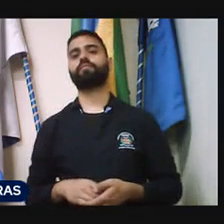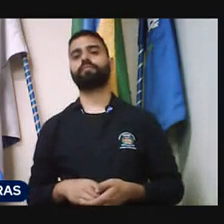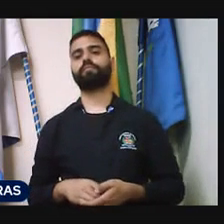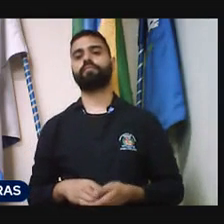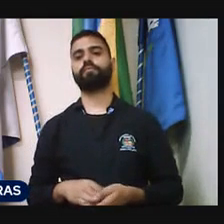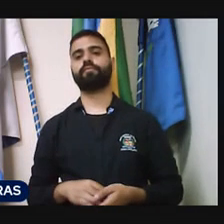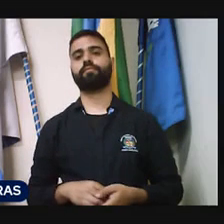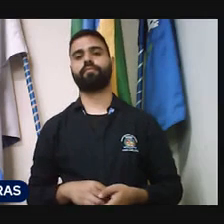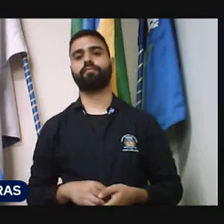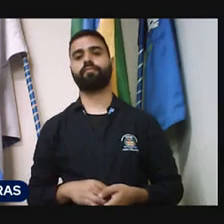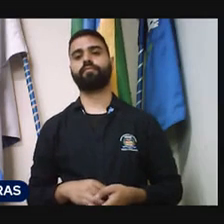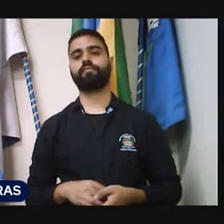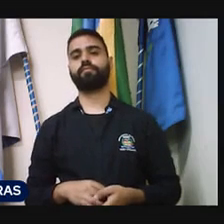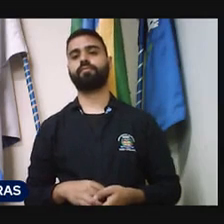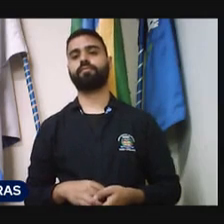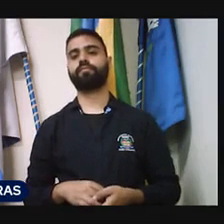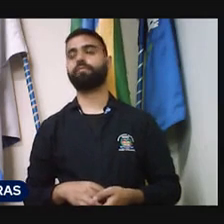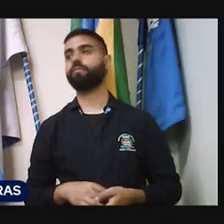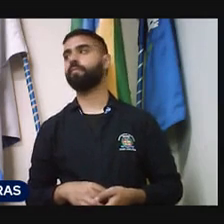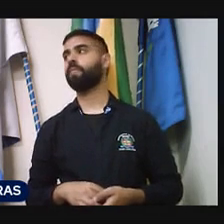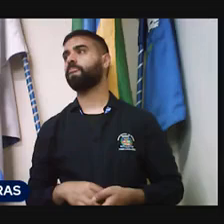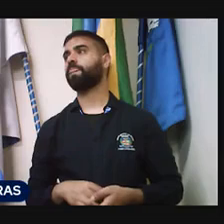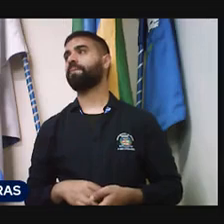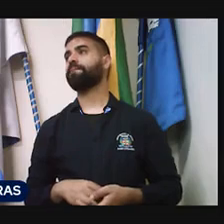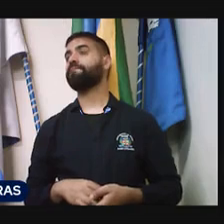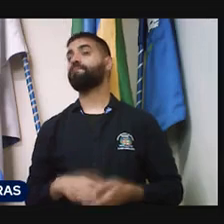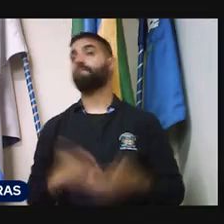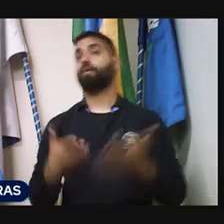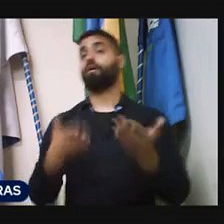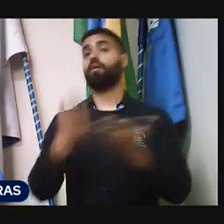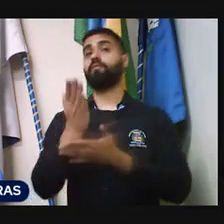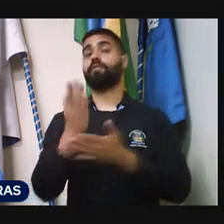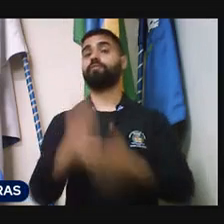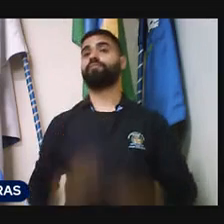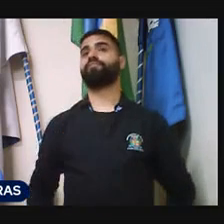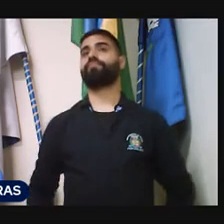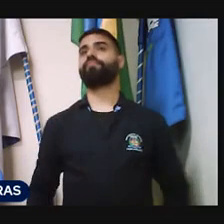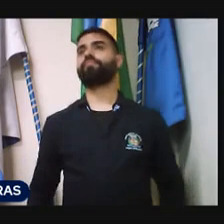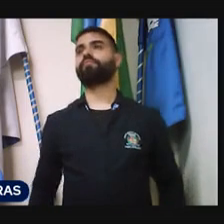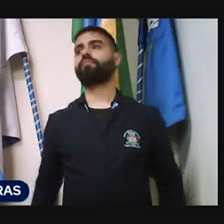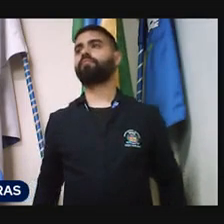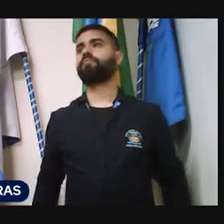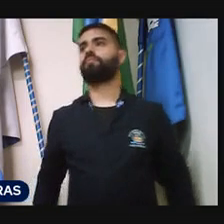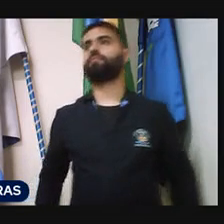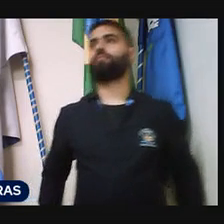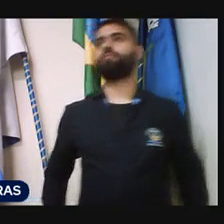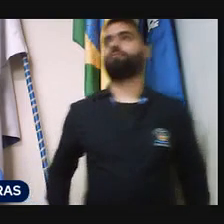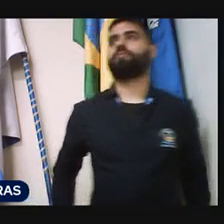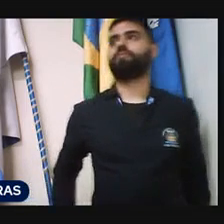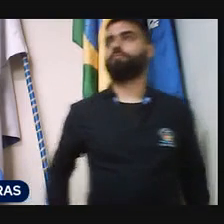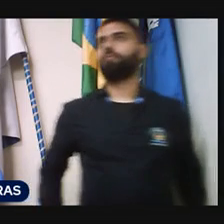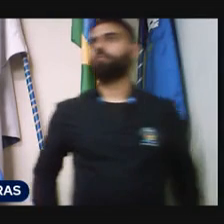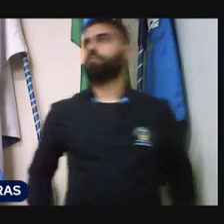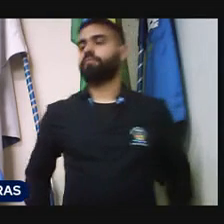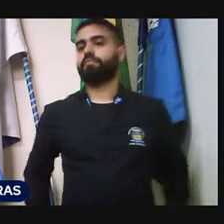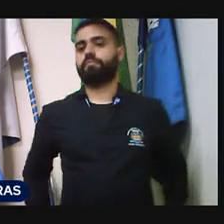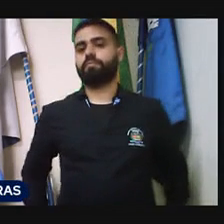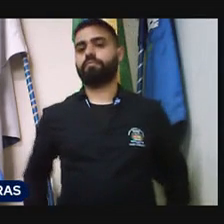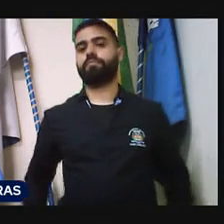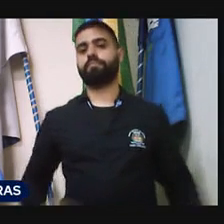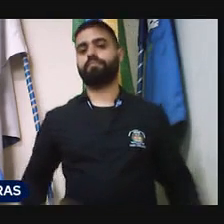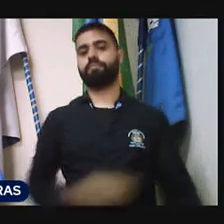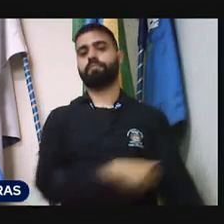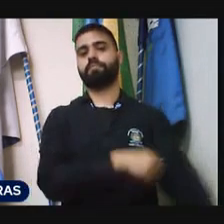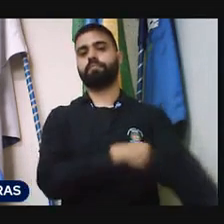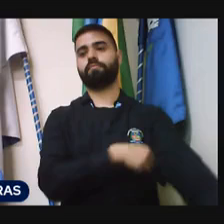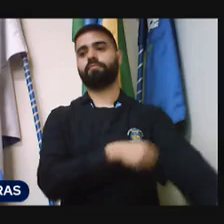passa o regime de rotações ele 12 concordo permaneçam Como estão aprovado requerimento nº 222 E